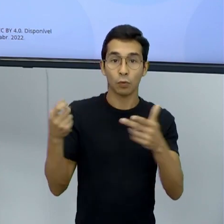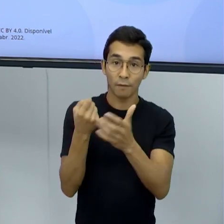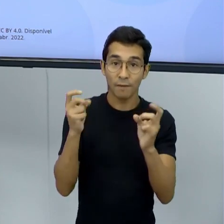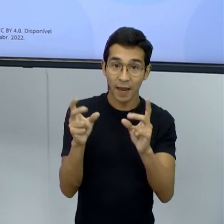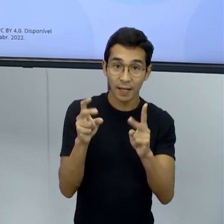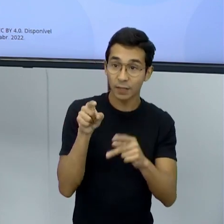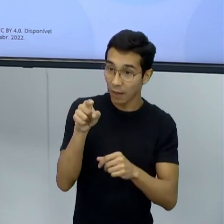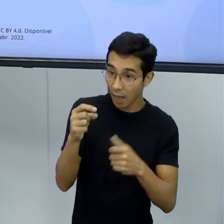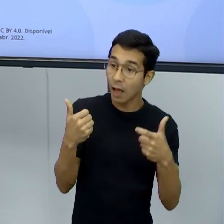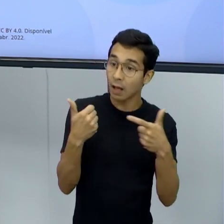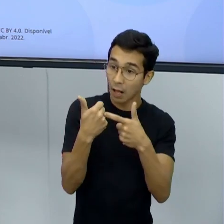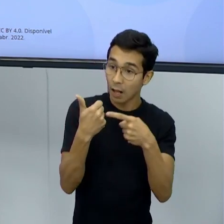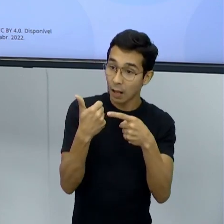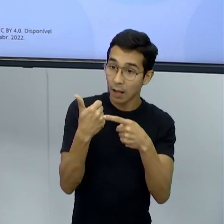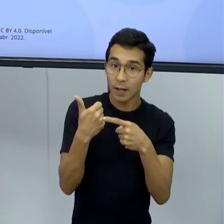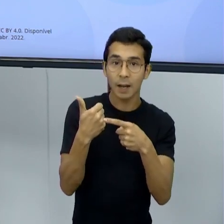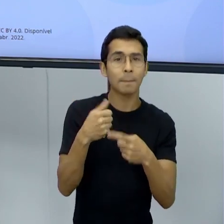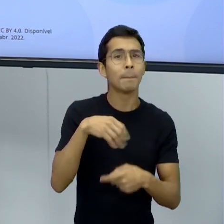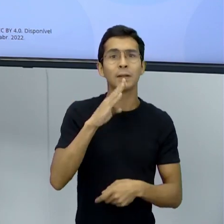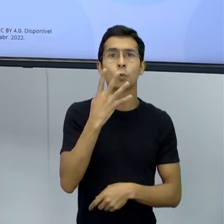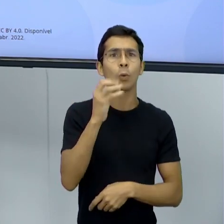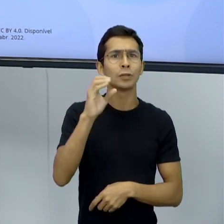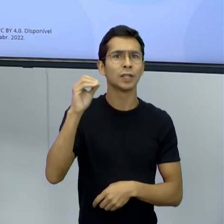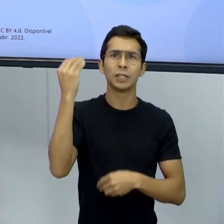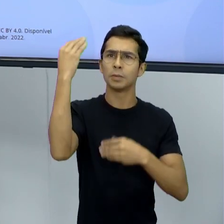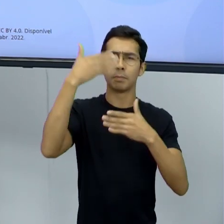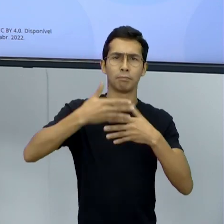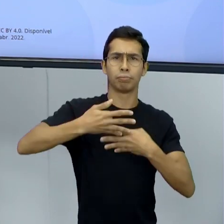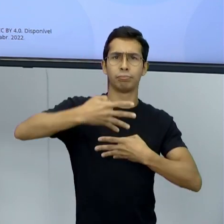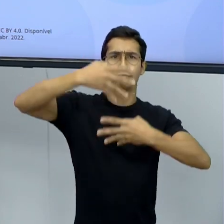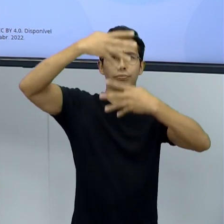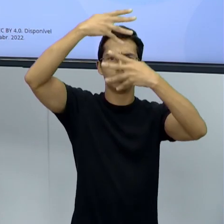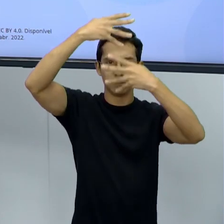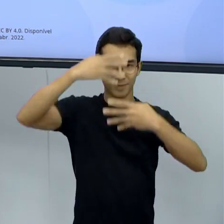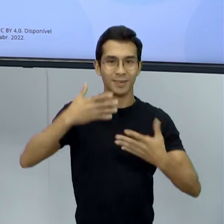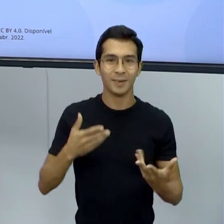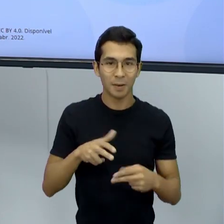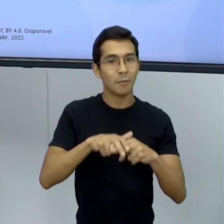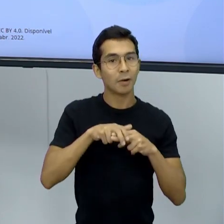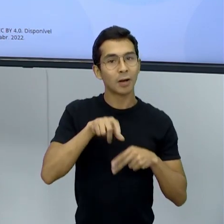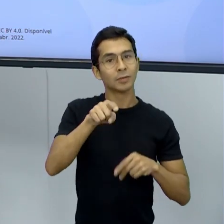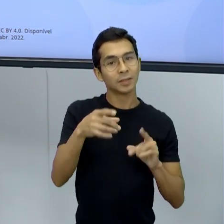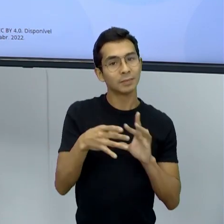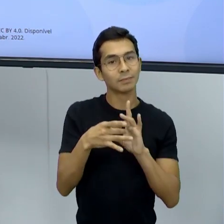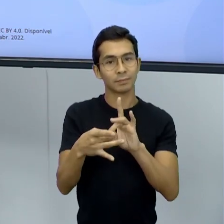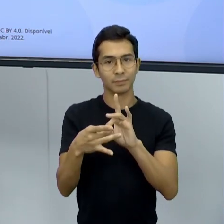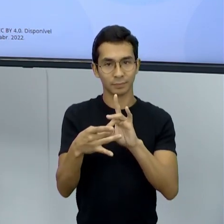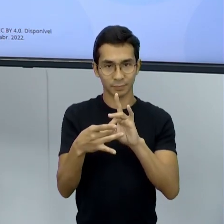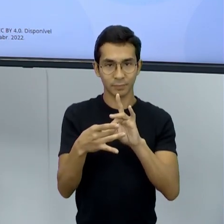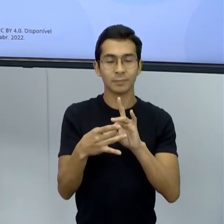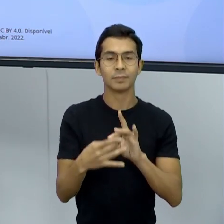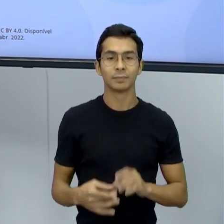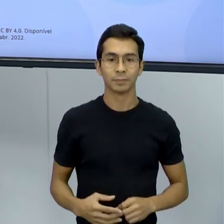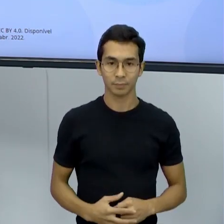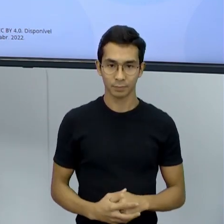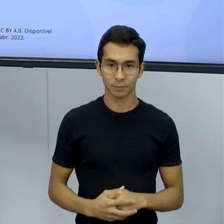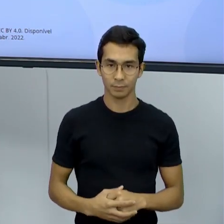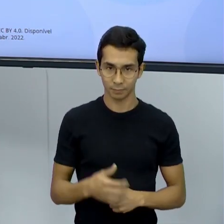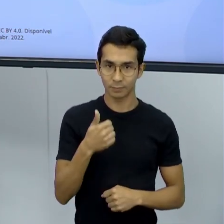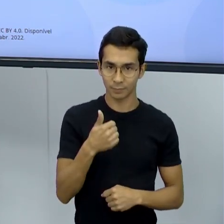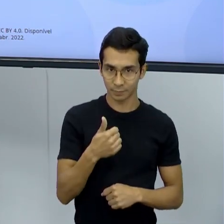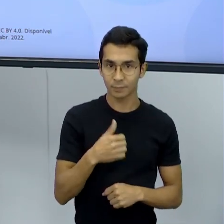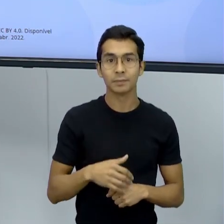aí outros 400 produtos surgiram na sua timeline a respeito daquilo. É porque você associou sua ideia com aquilo, certo? E outra, várias pessoas